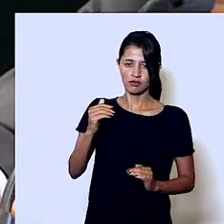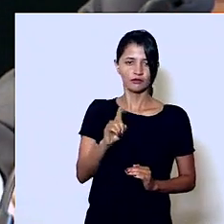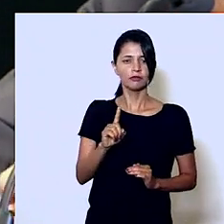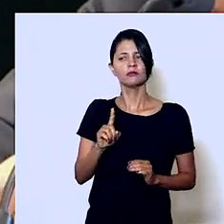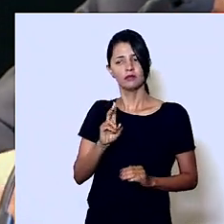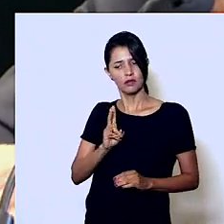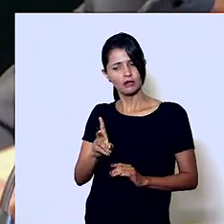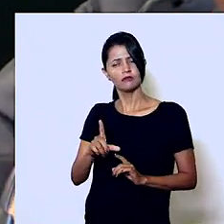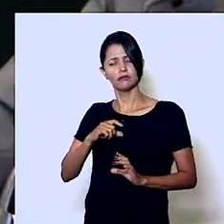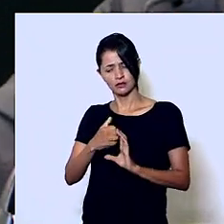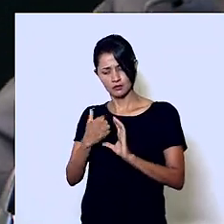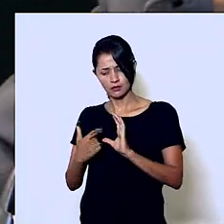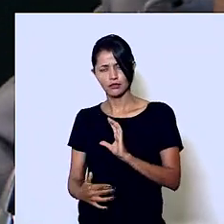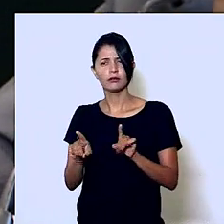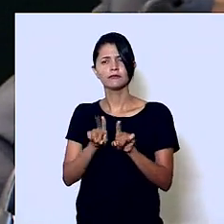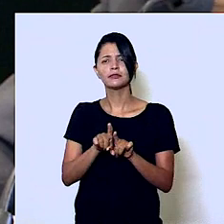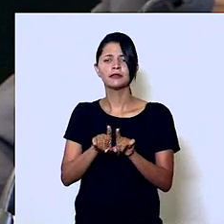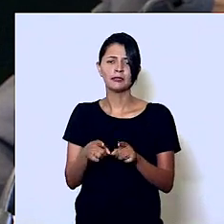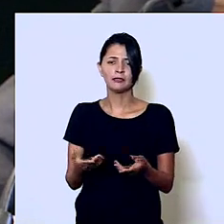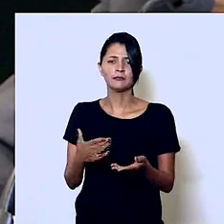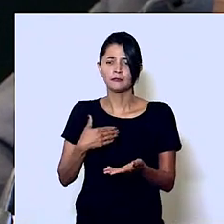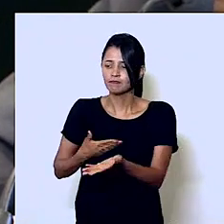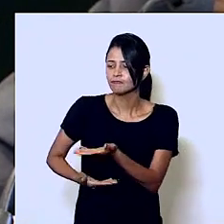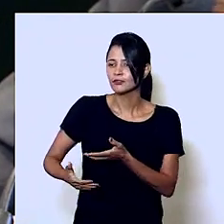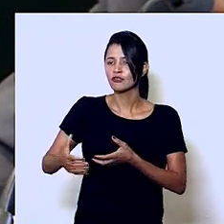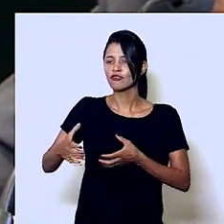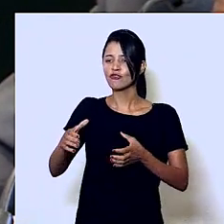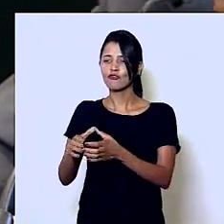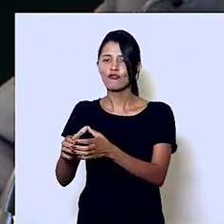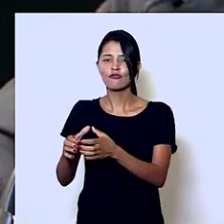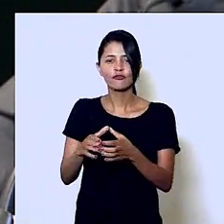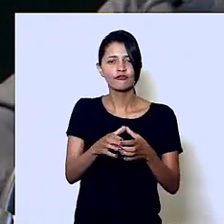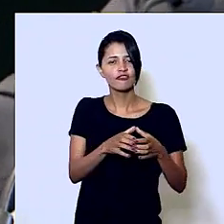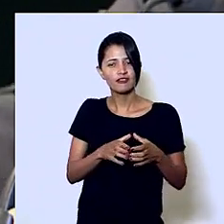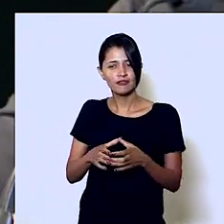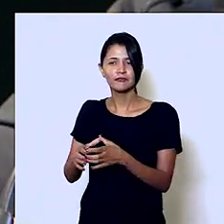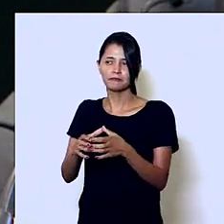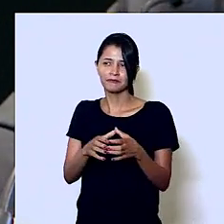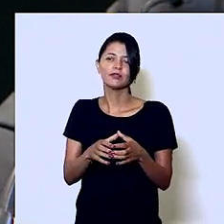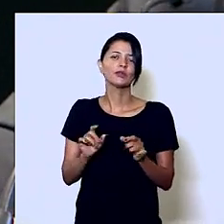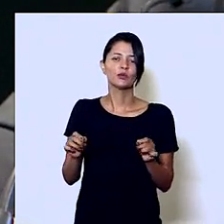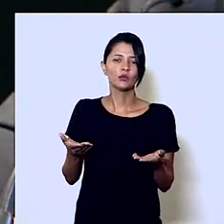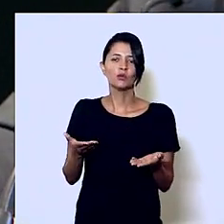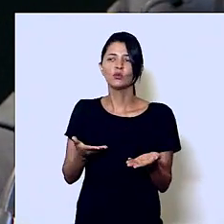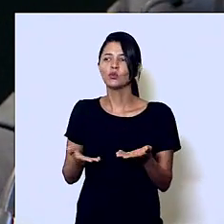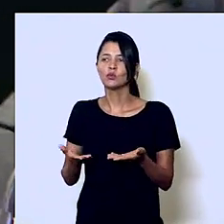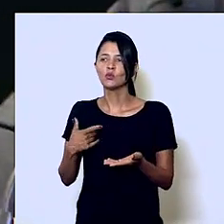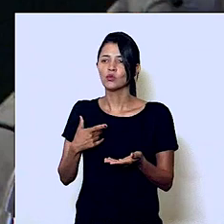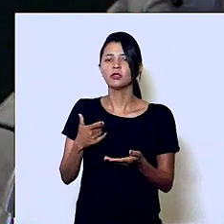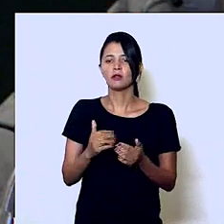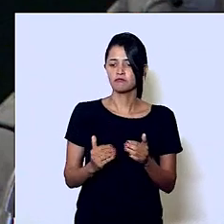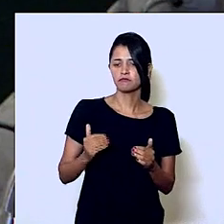de convívio permanente entre o que há de mais sofisticado,